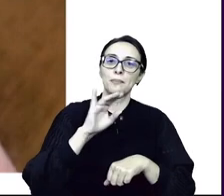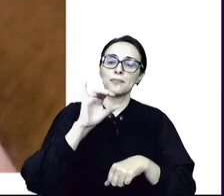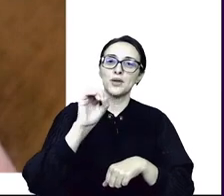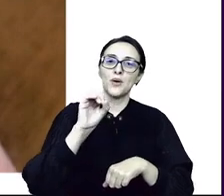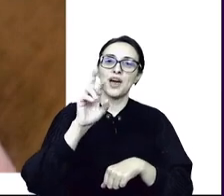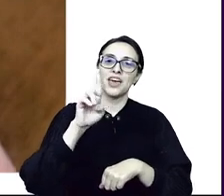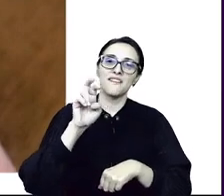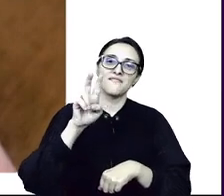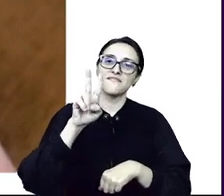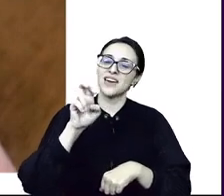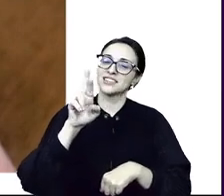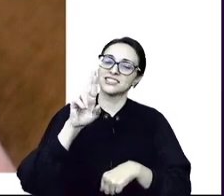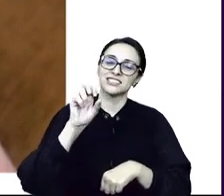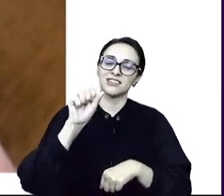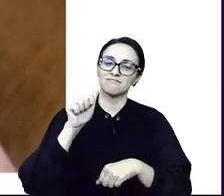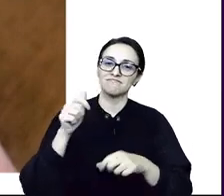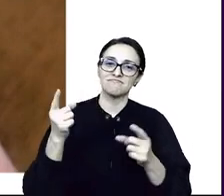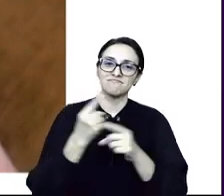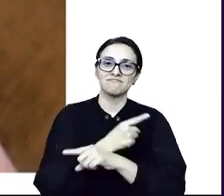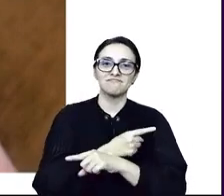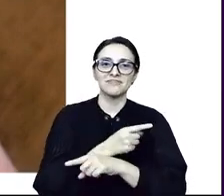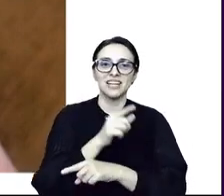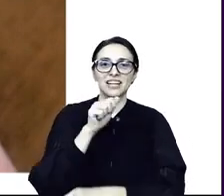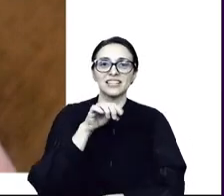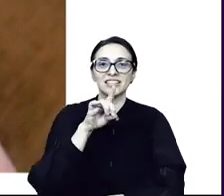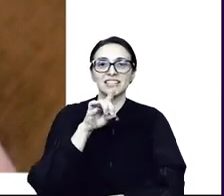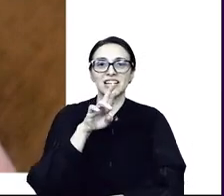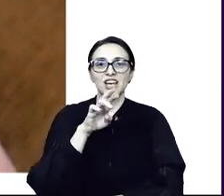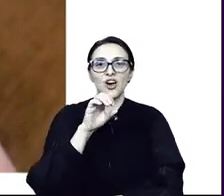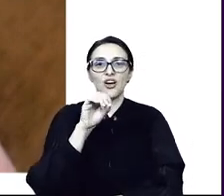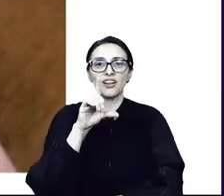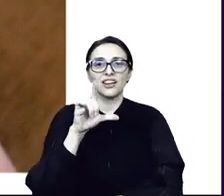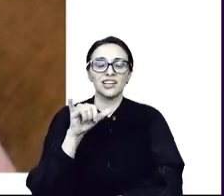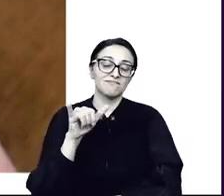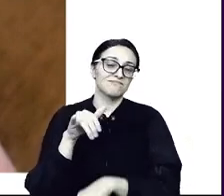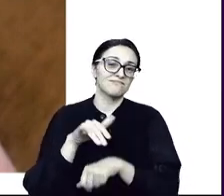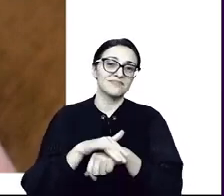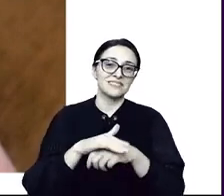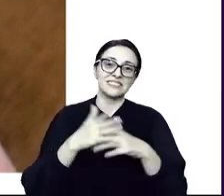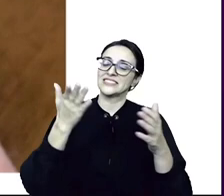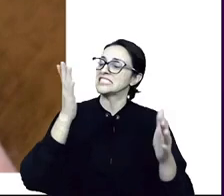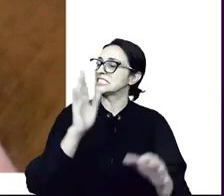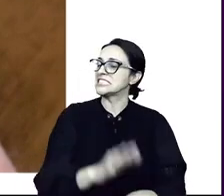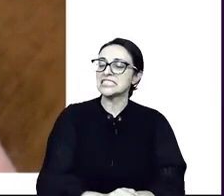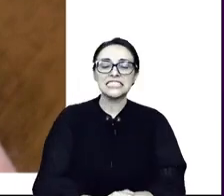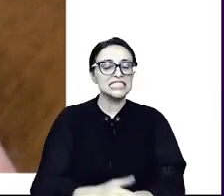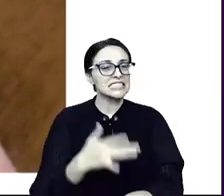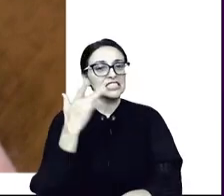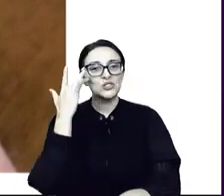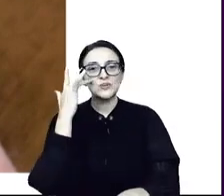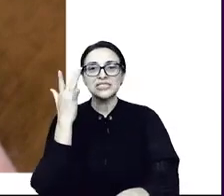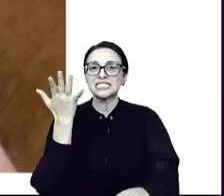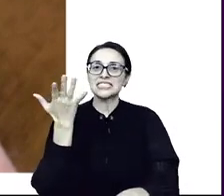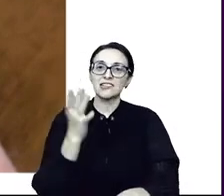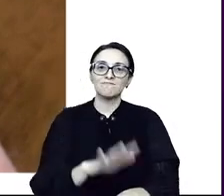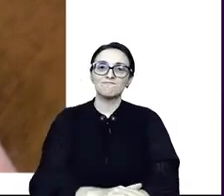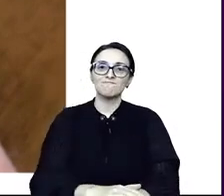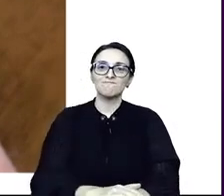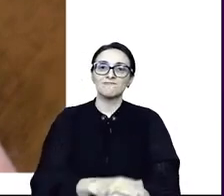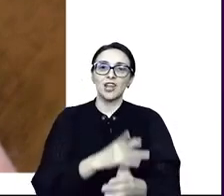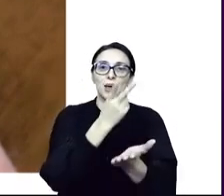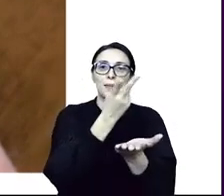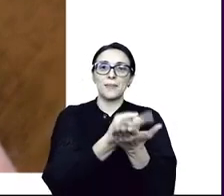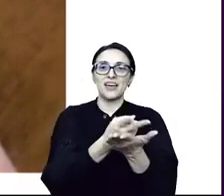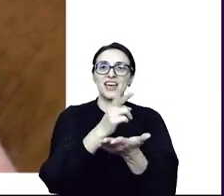bioreversa, rapidamente falando. E você, Andreoli? Você faria o quê? Putz, grila. Cientificamente, numa mesa aqui, eu